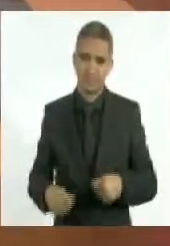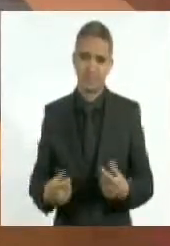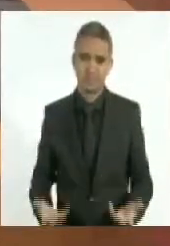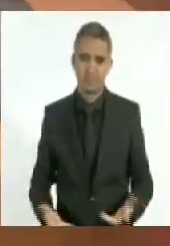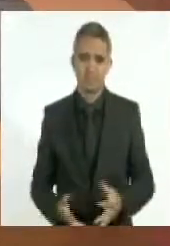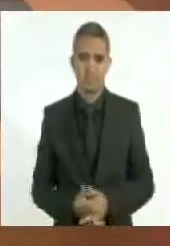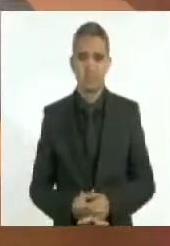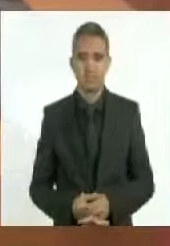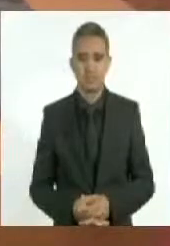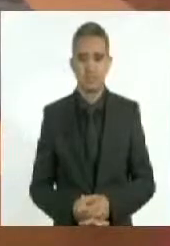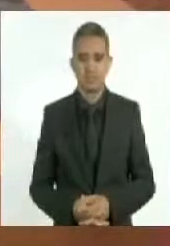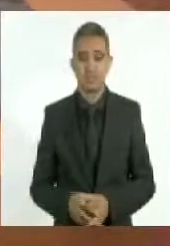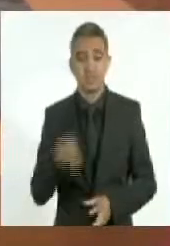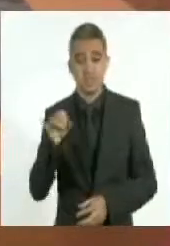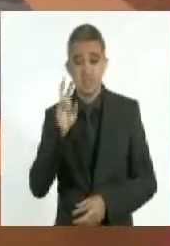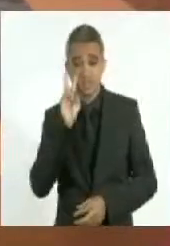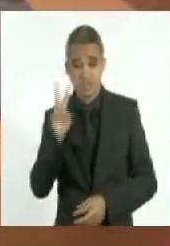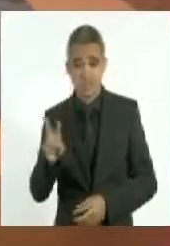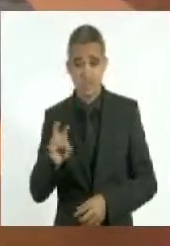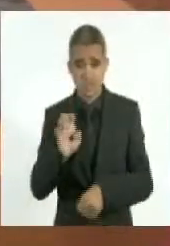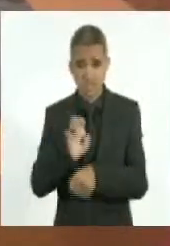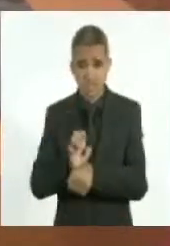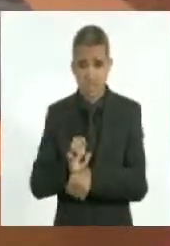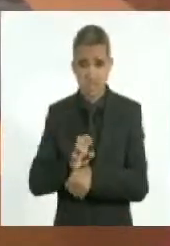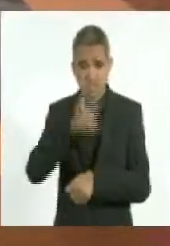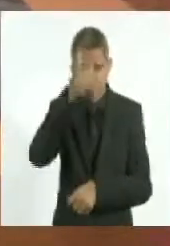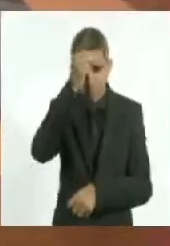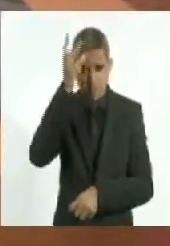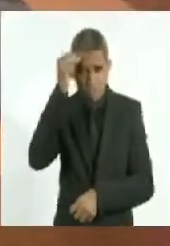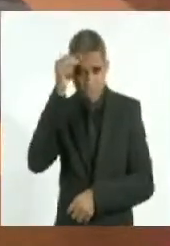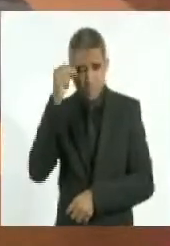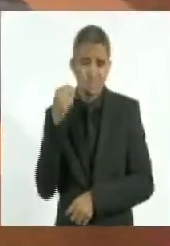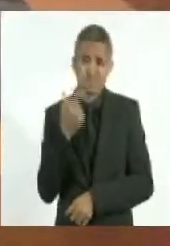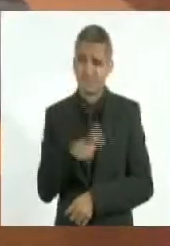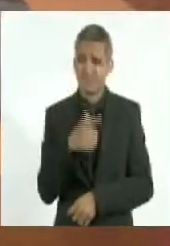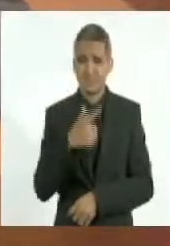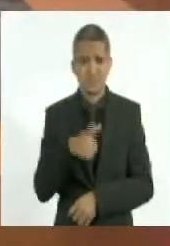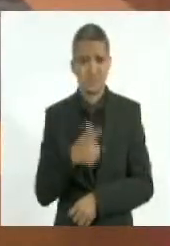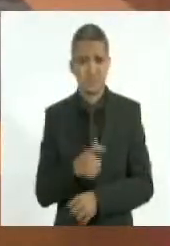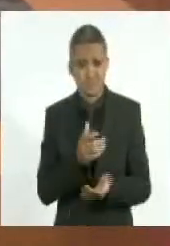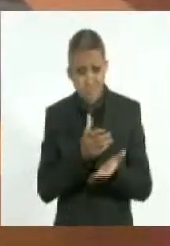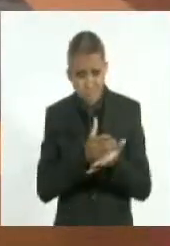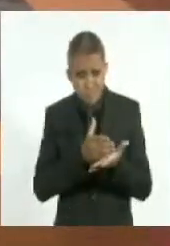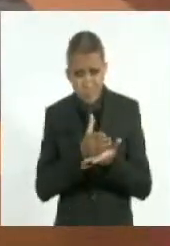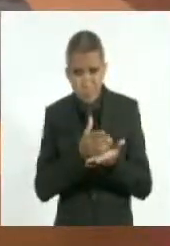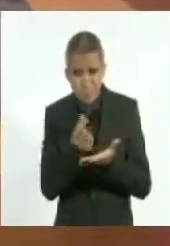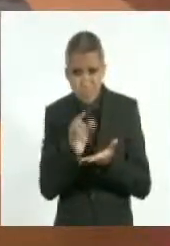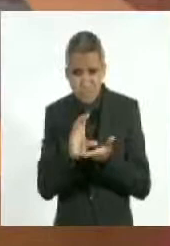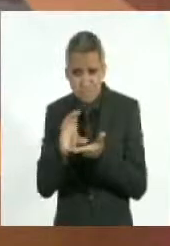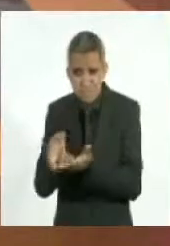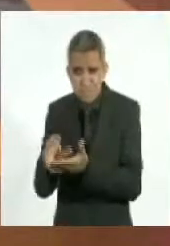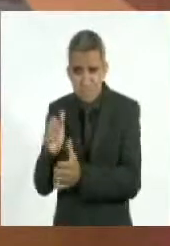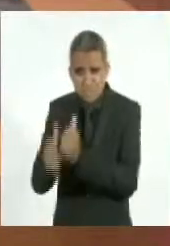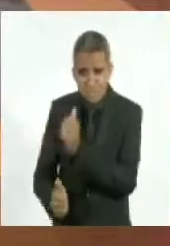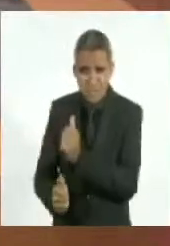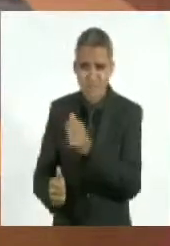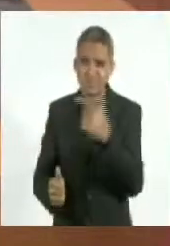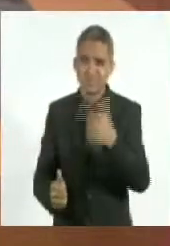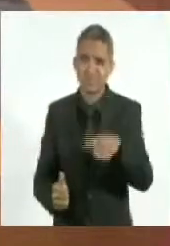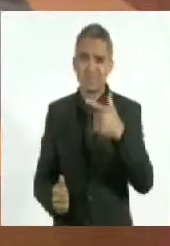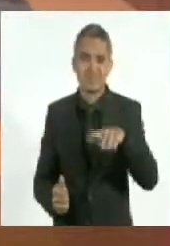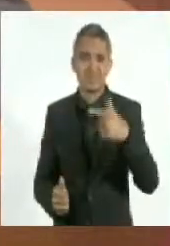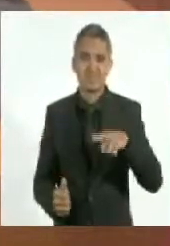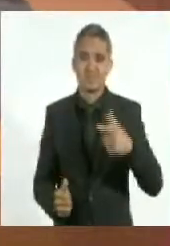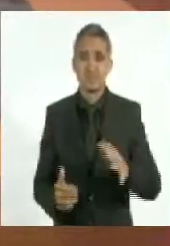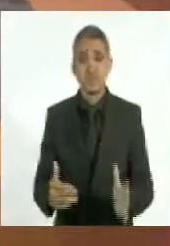do município, vai ver que não tem nem 1% do orçamento do Estado e do município para esporte. O esporte não é relegado a segundo, terceiro,